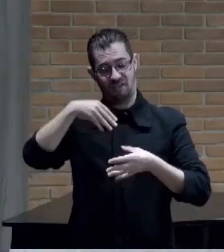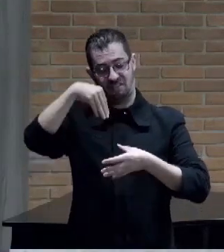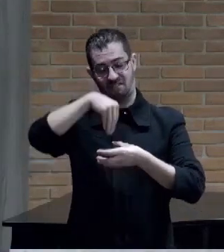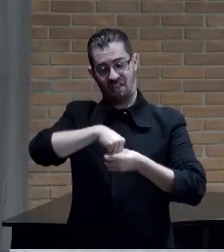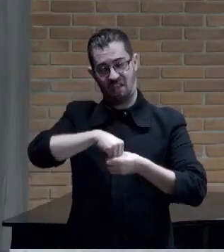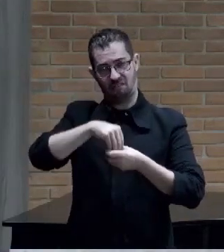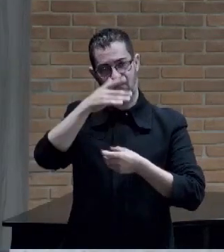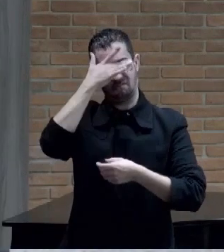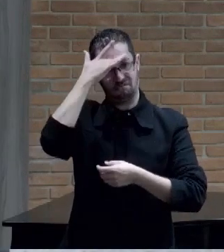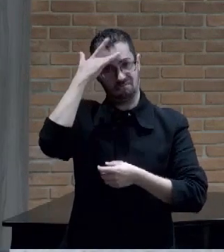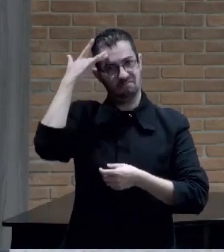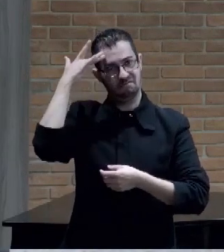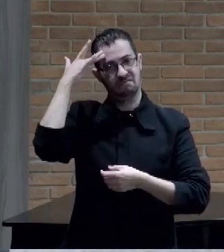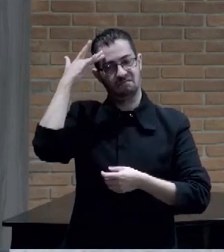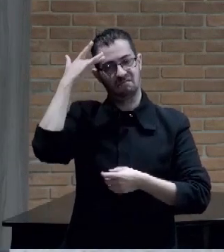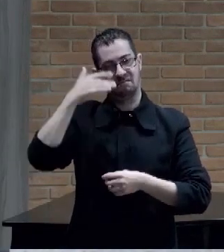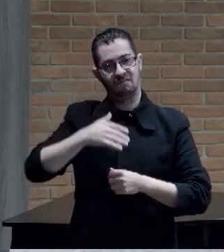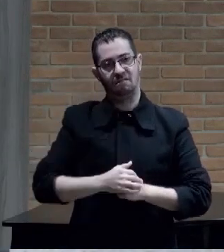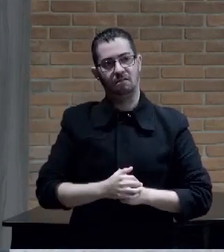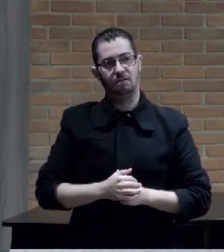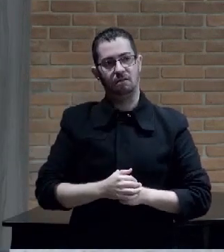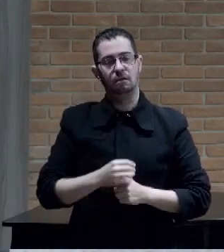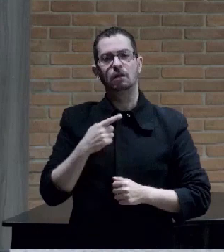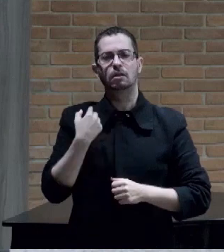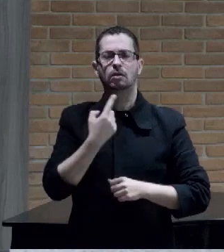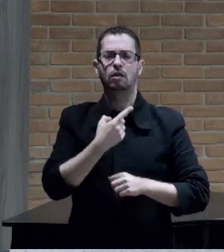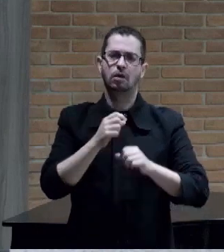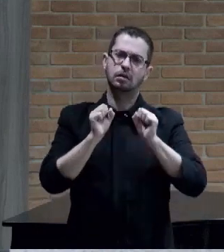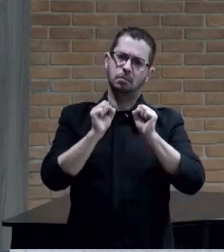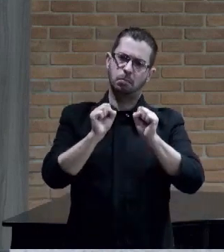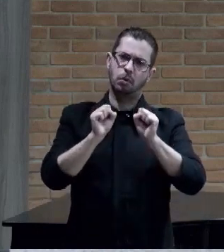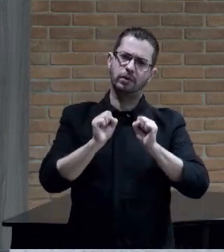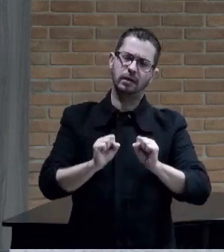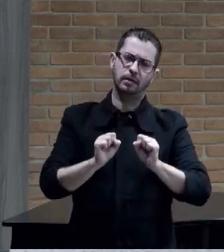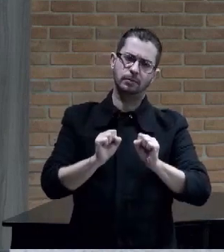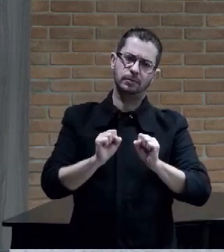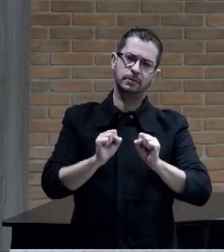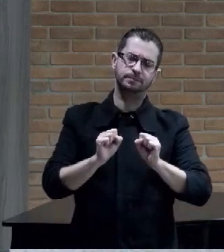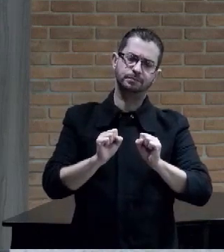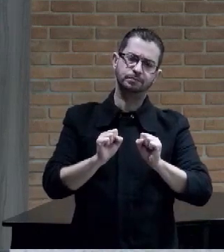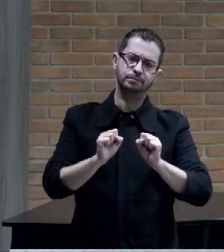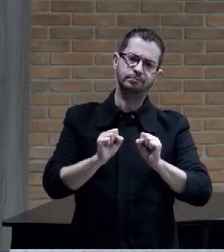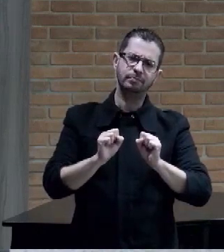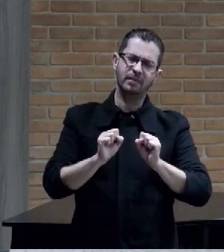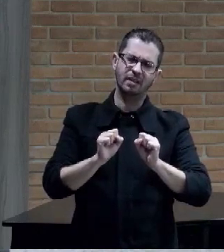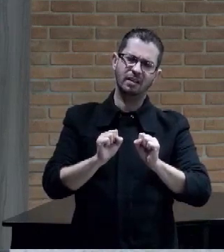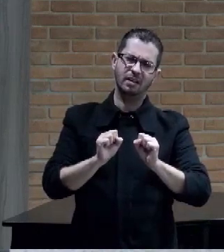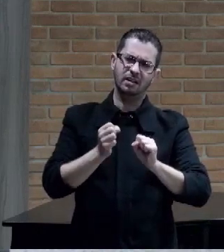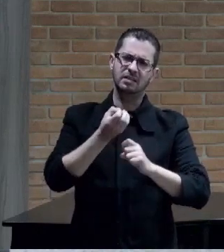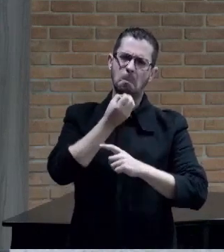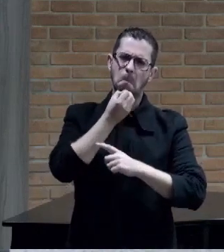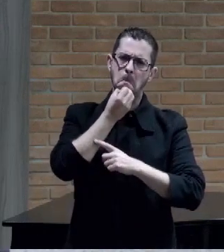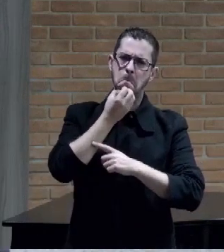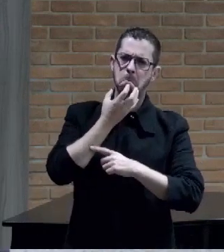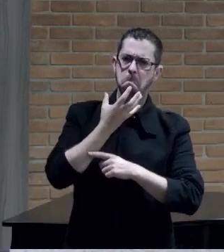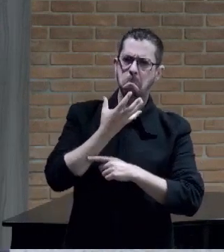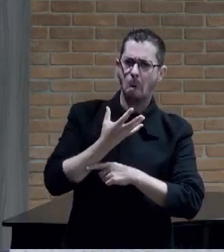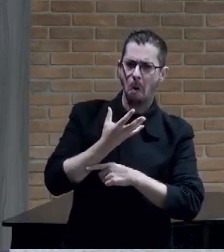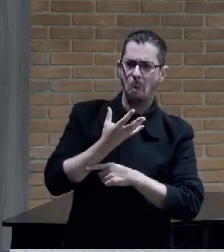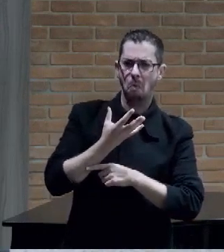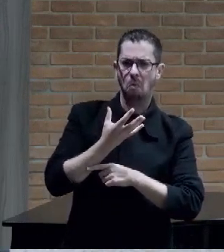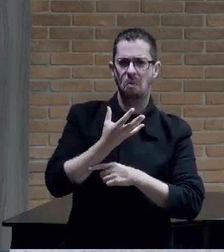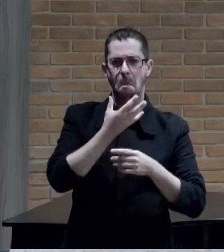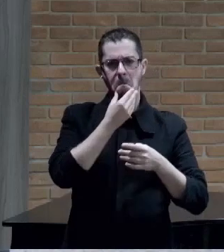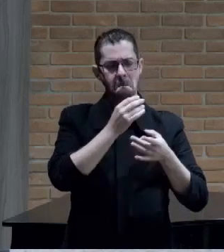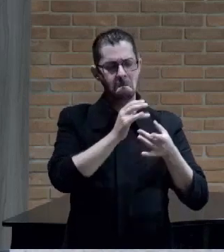humano. Nós podemos ser realmente bons maridos,